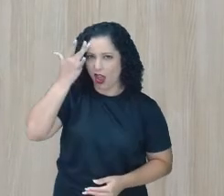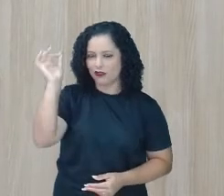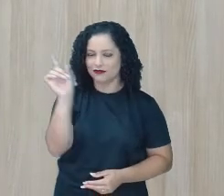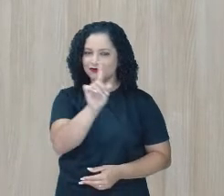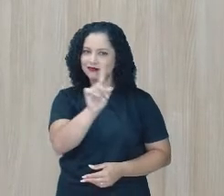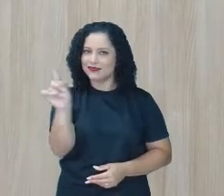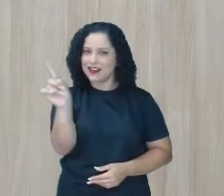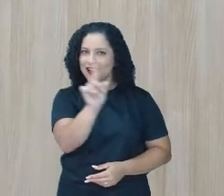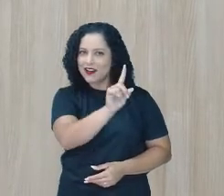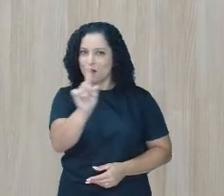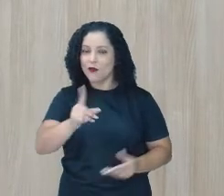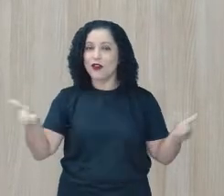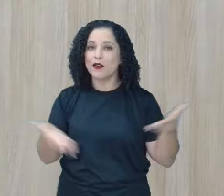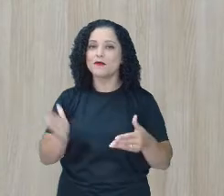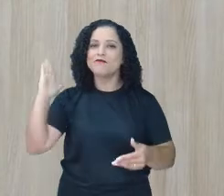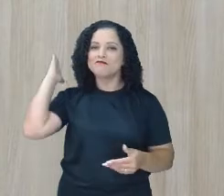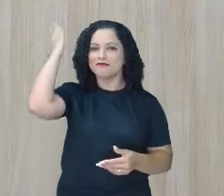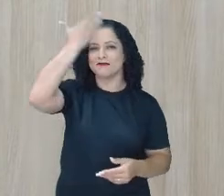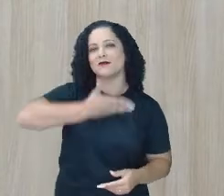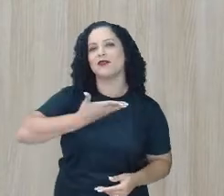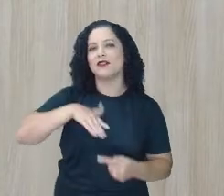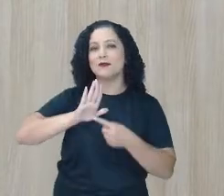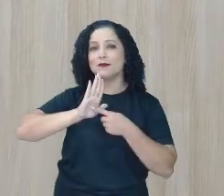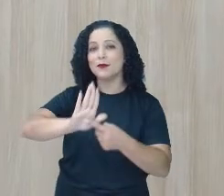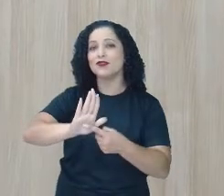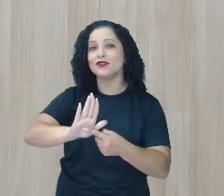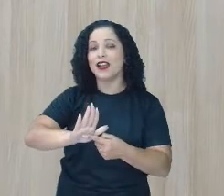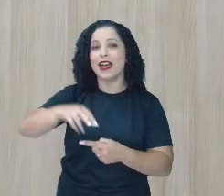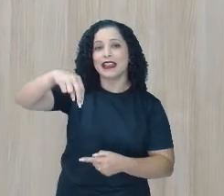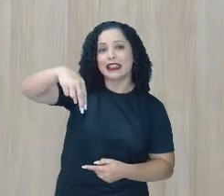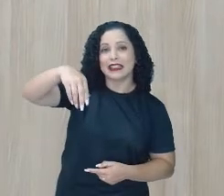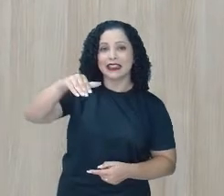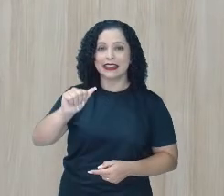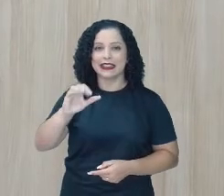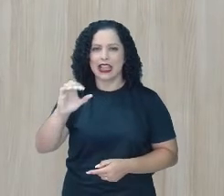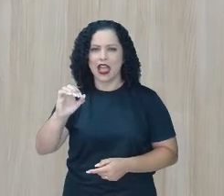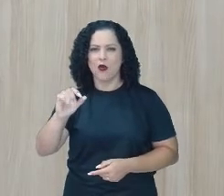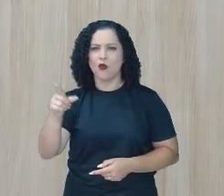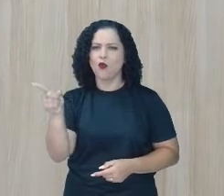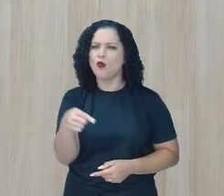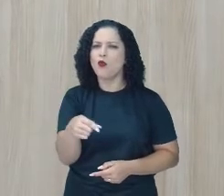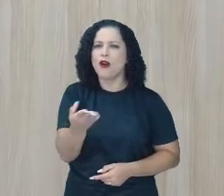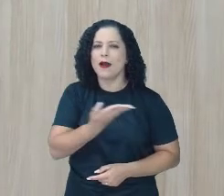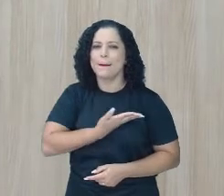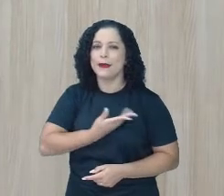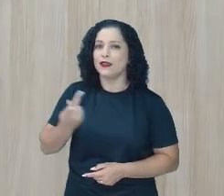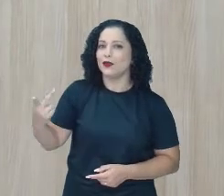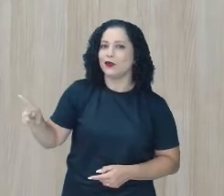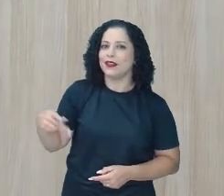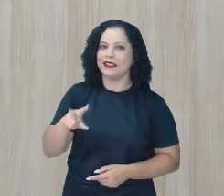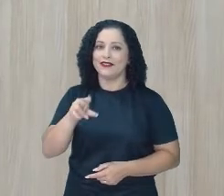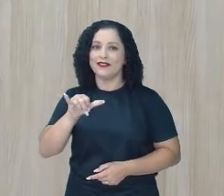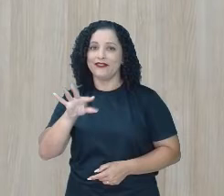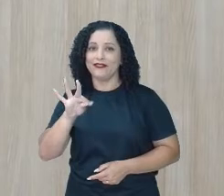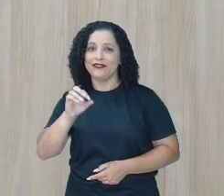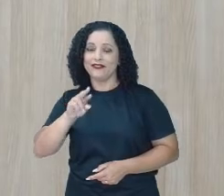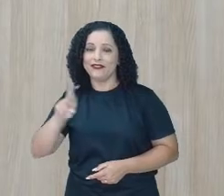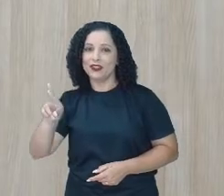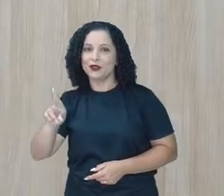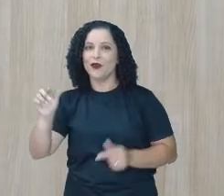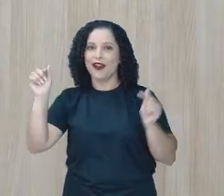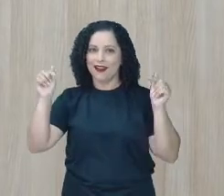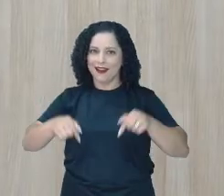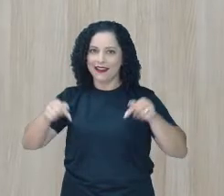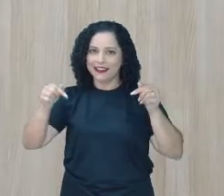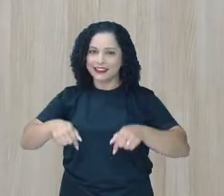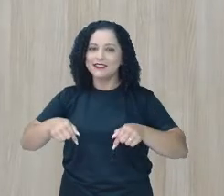gente? E para provar isso, eu trouxe um amiguinho do Nau, que vai falar um pouquinho sobre ele. É o Vitor, ele é daqui, do